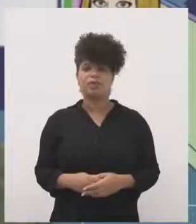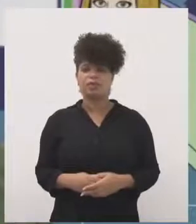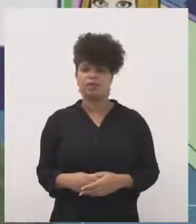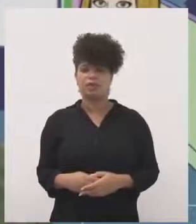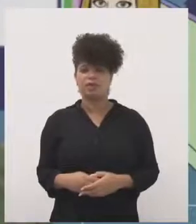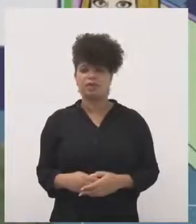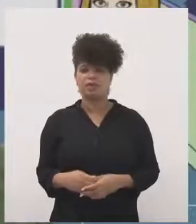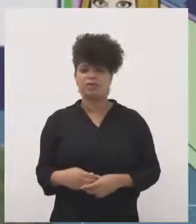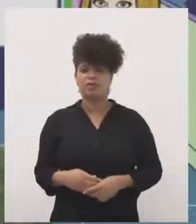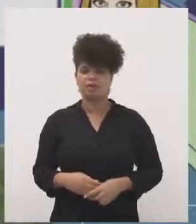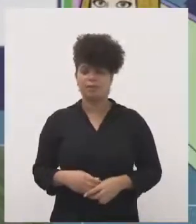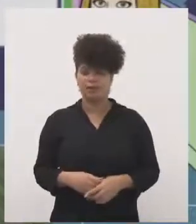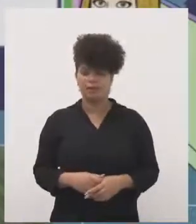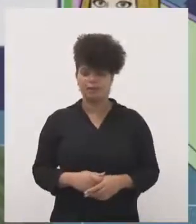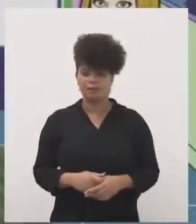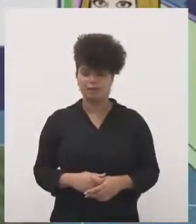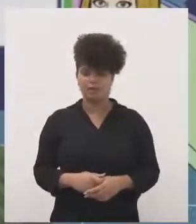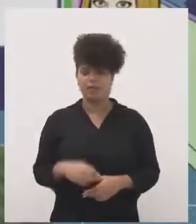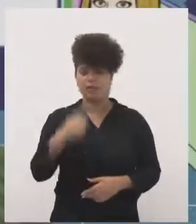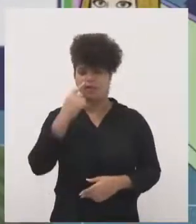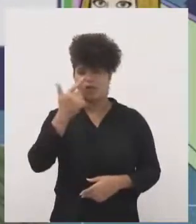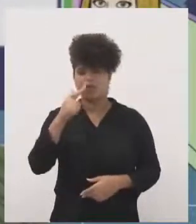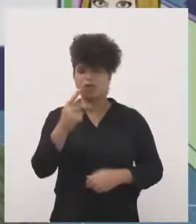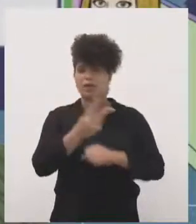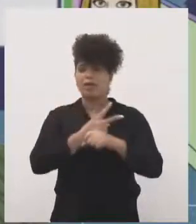Deixa eu abrir. Ver se eu consigo abrir.